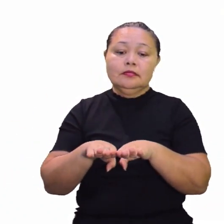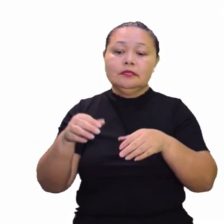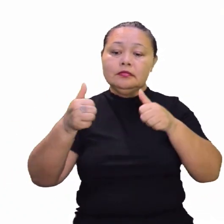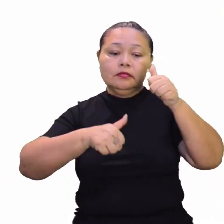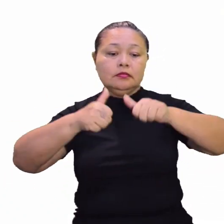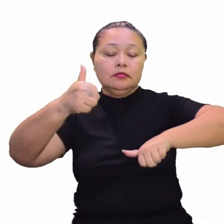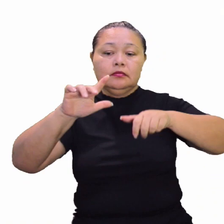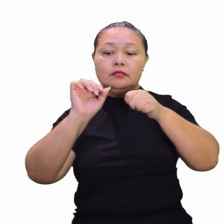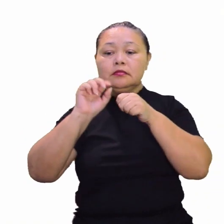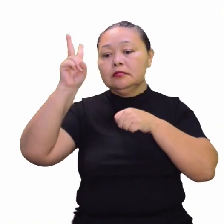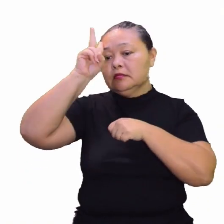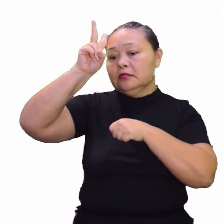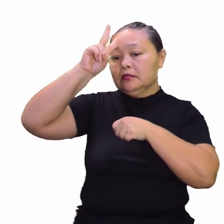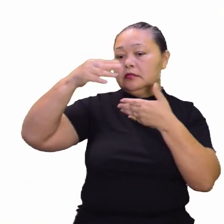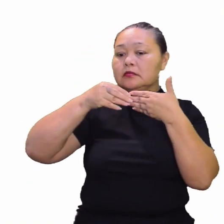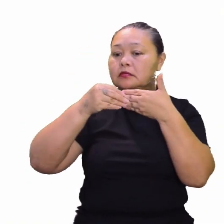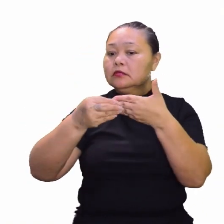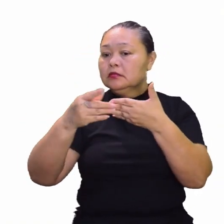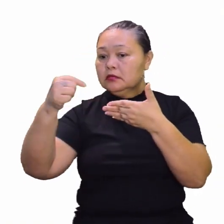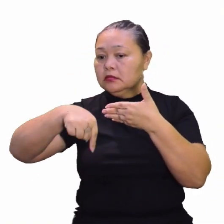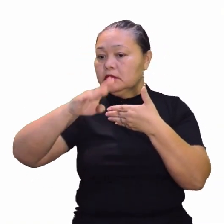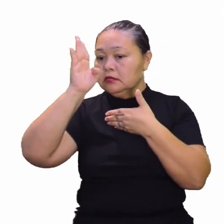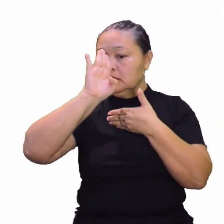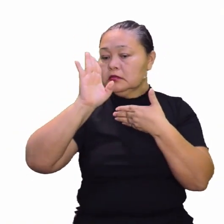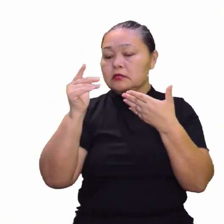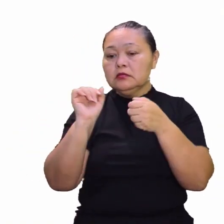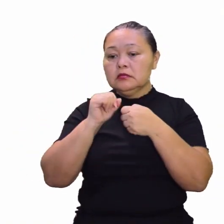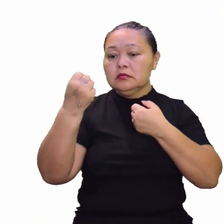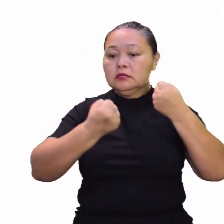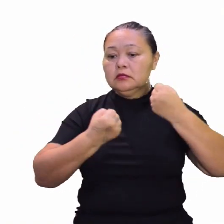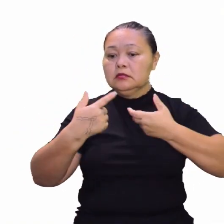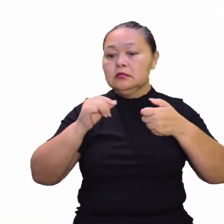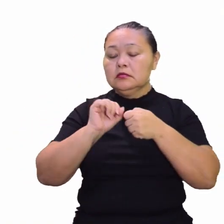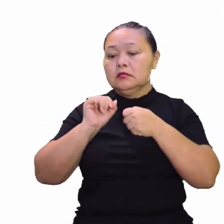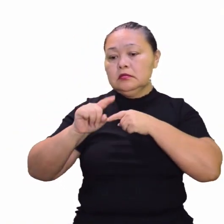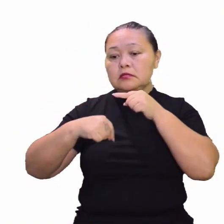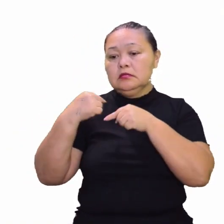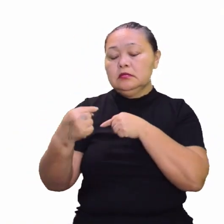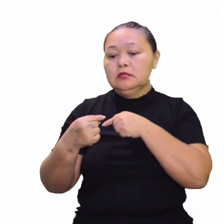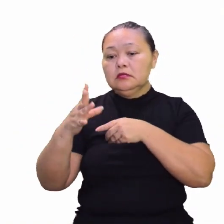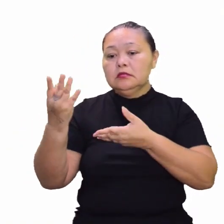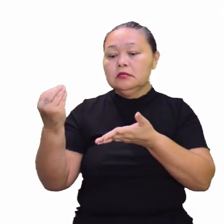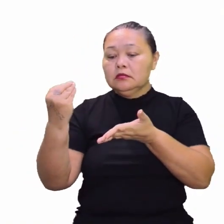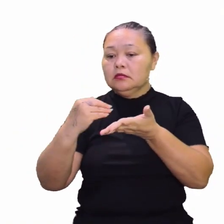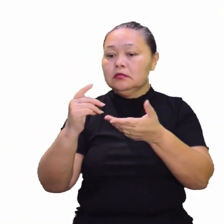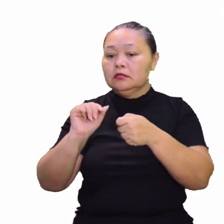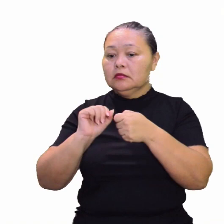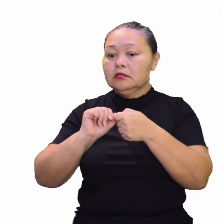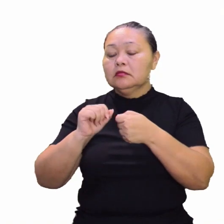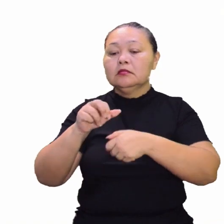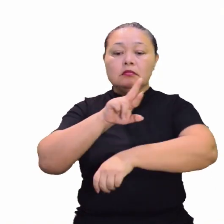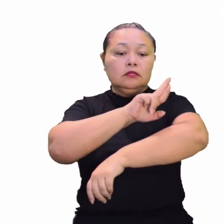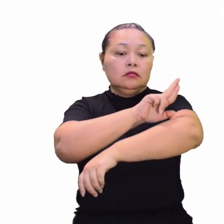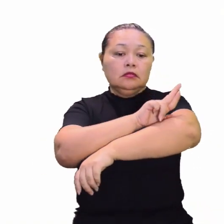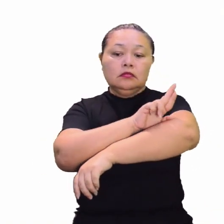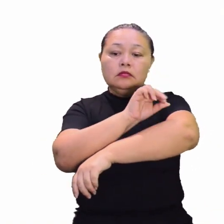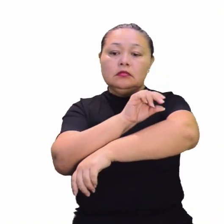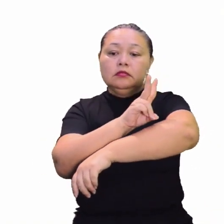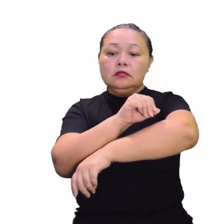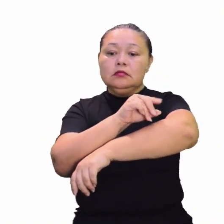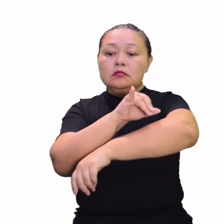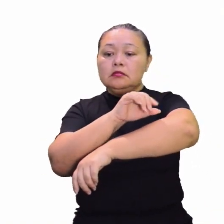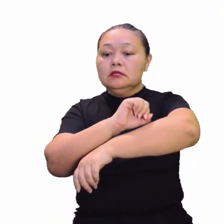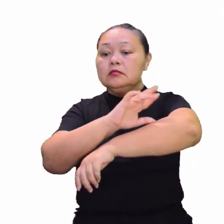gente for analisar a questão histórica de transporte no Brasil, está muito ligado à questão da implementação do transporte rodoviário. É